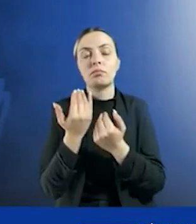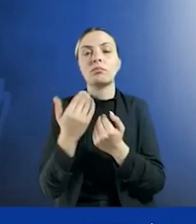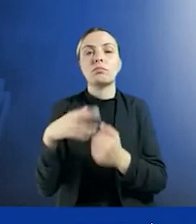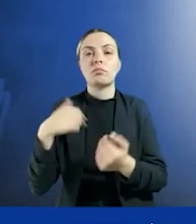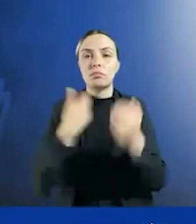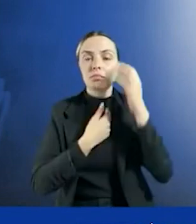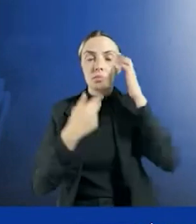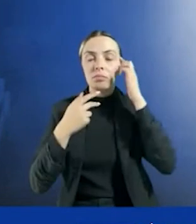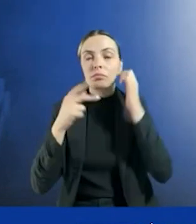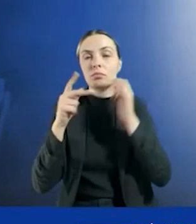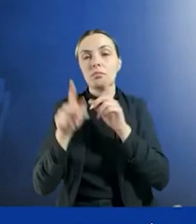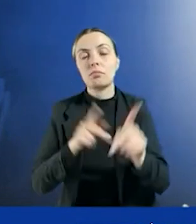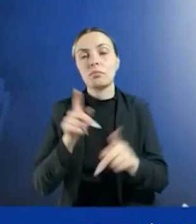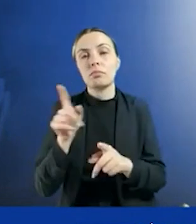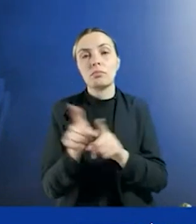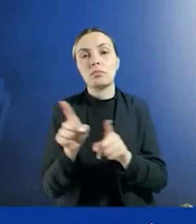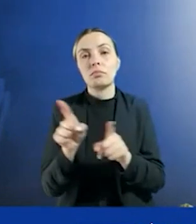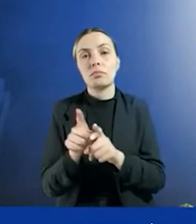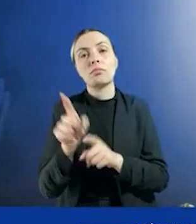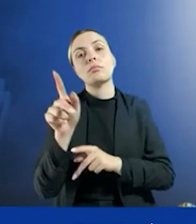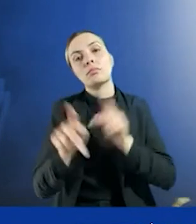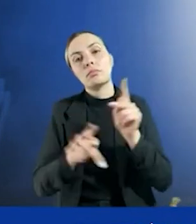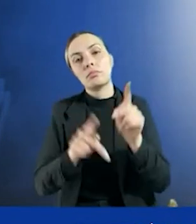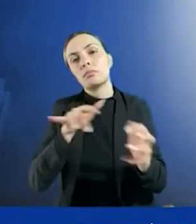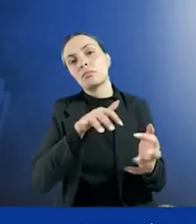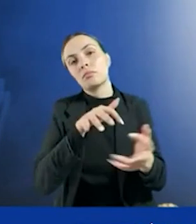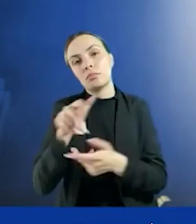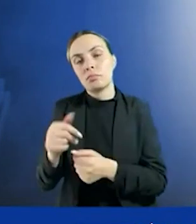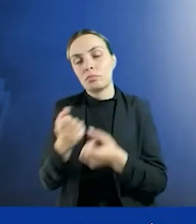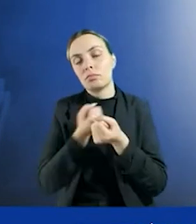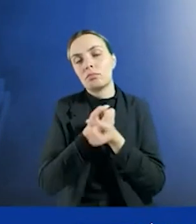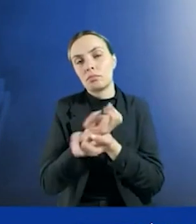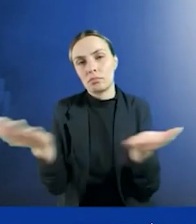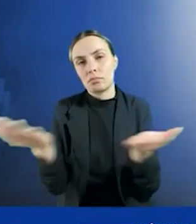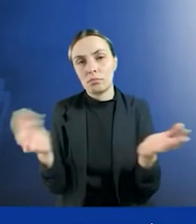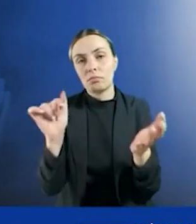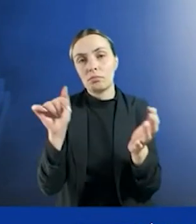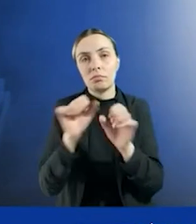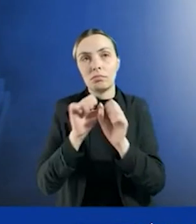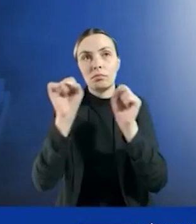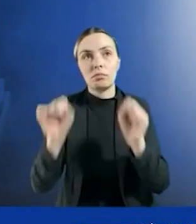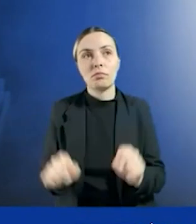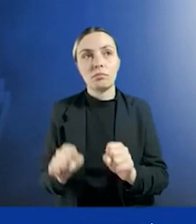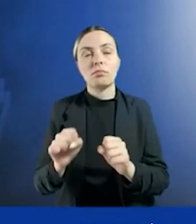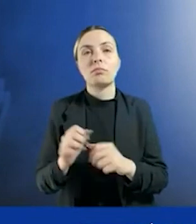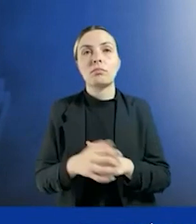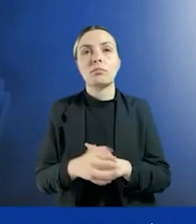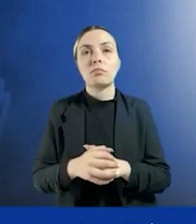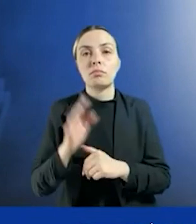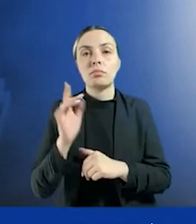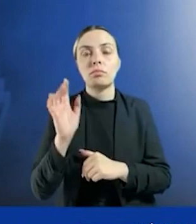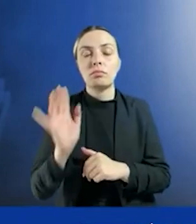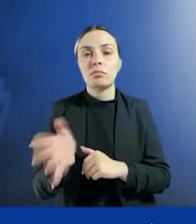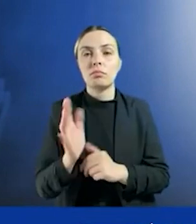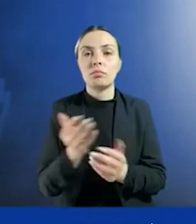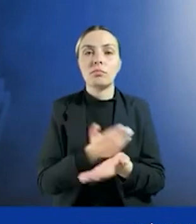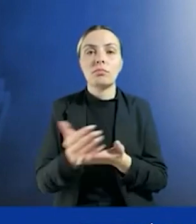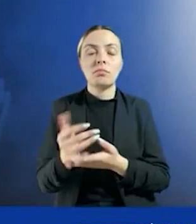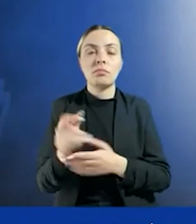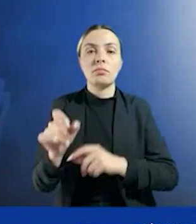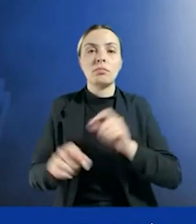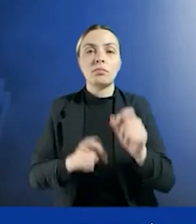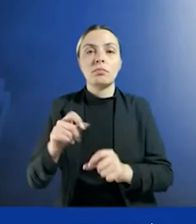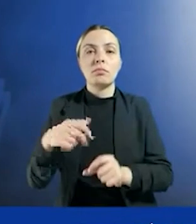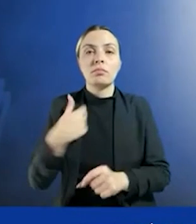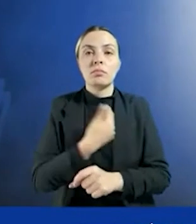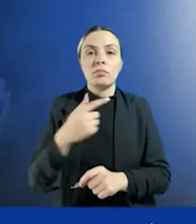quanto a população do mundo. E são esses sistemas, doutor Ratan Lau, aonde surgem o que nós temos de melhor,